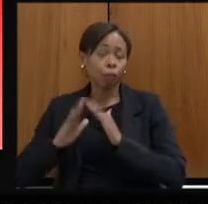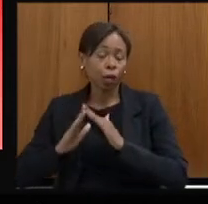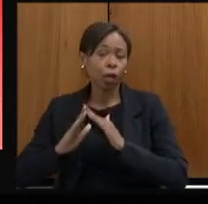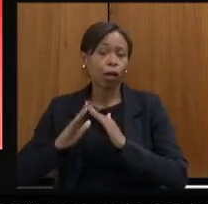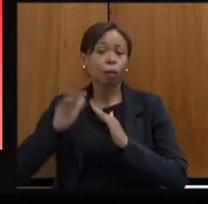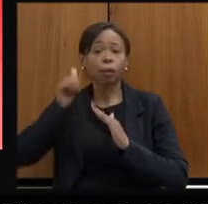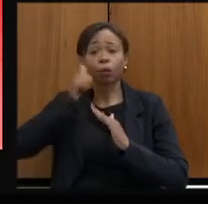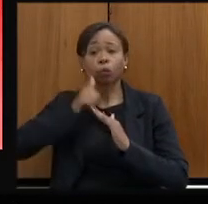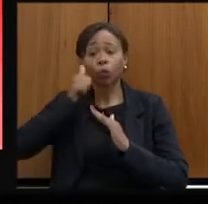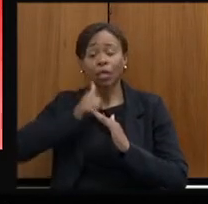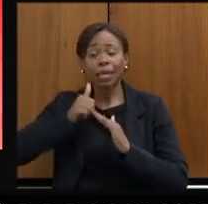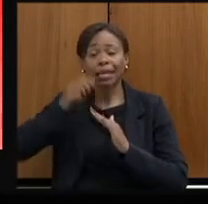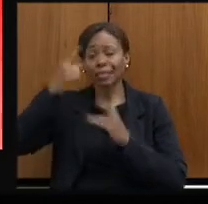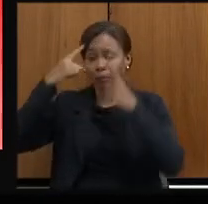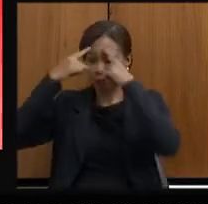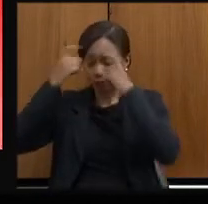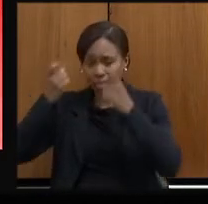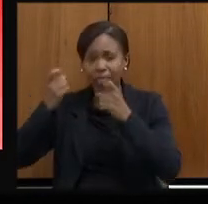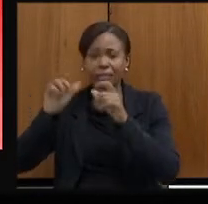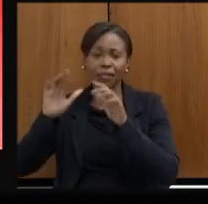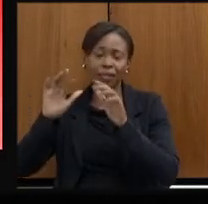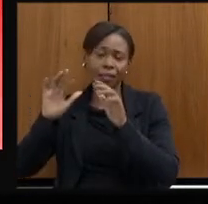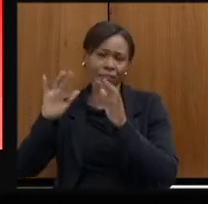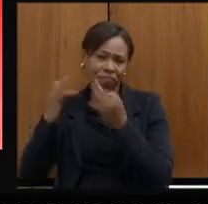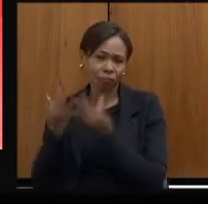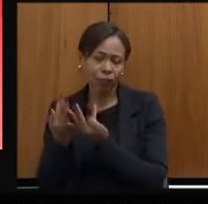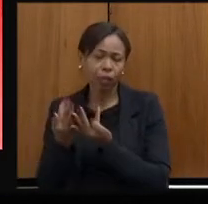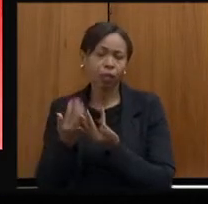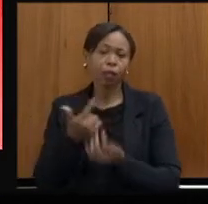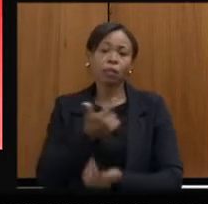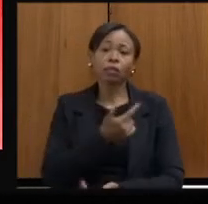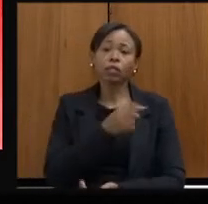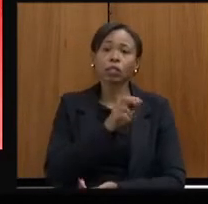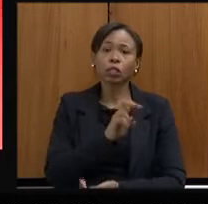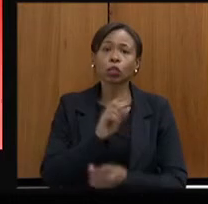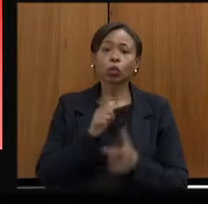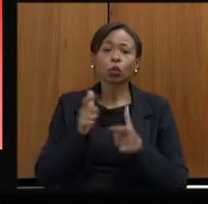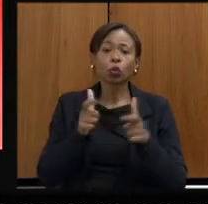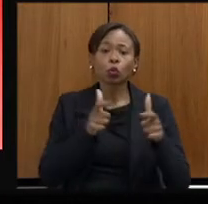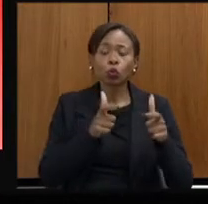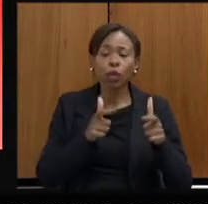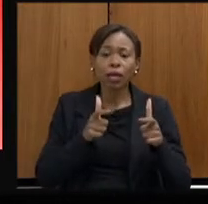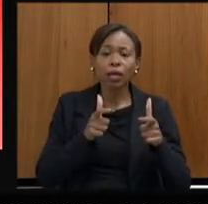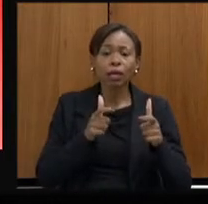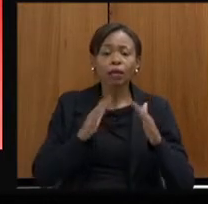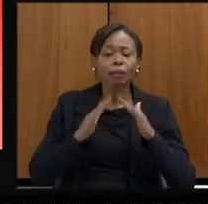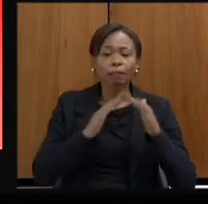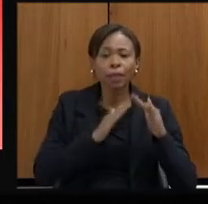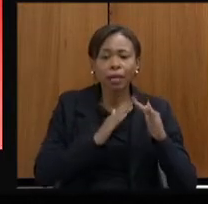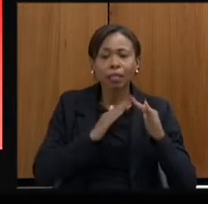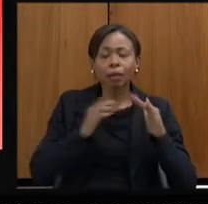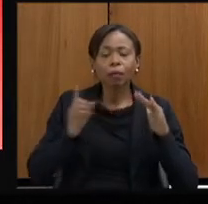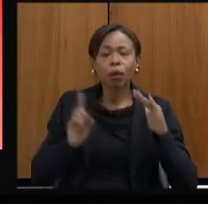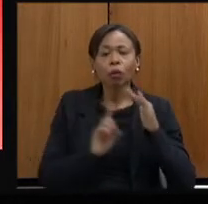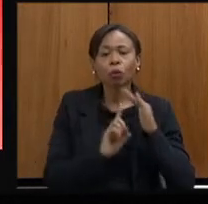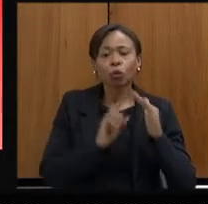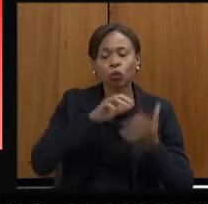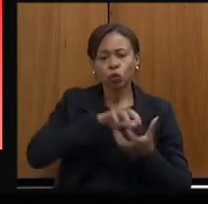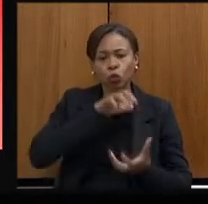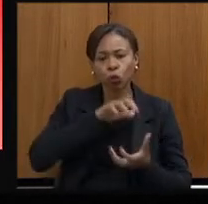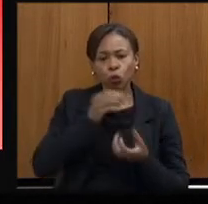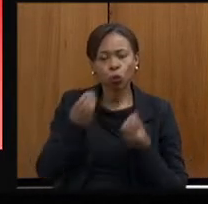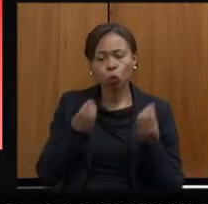ou familiar e 25 institutos de longa permanência de idoso. Como que é feito o critério de seleção